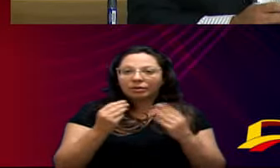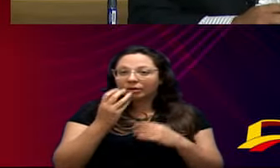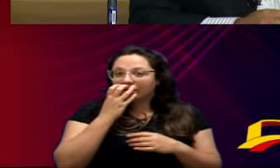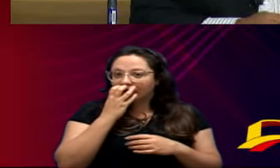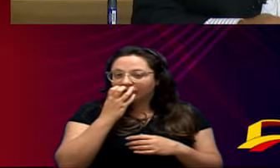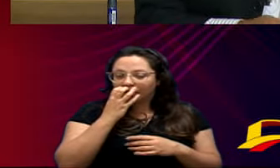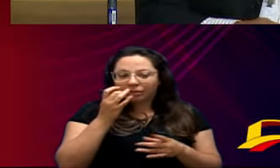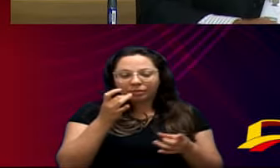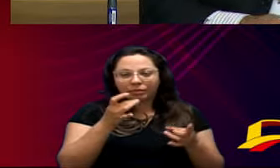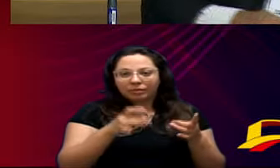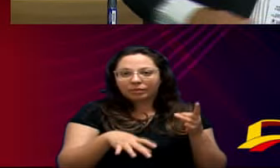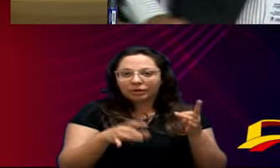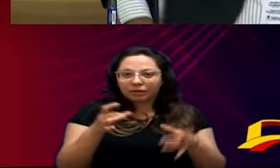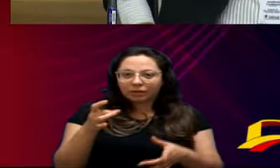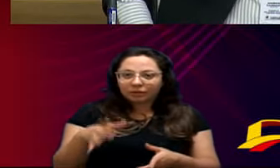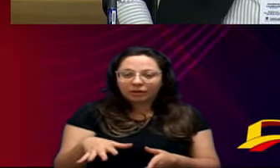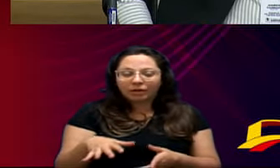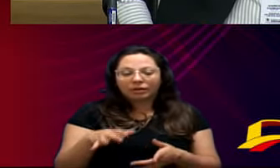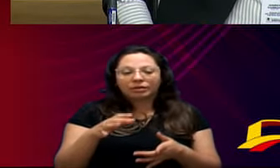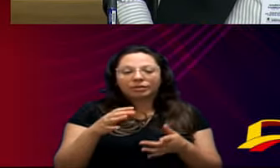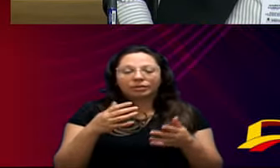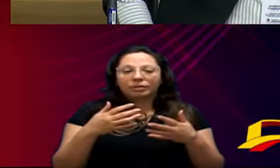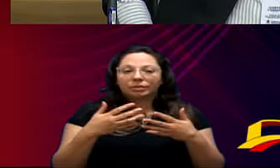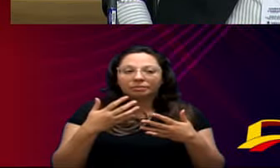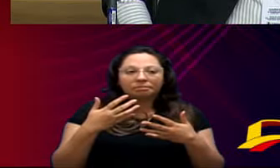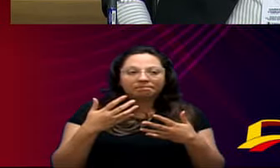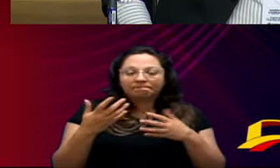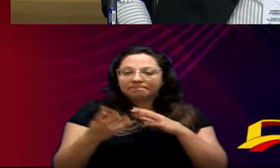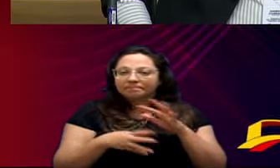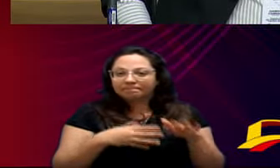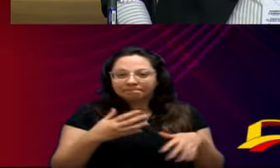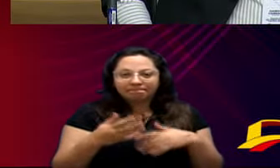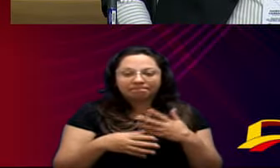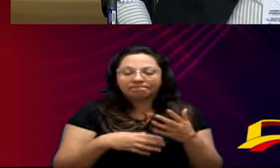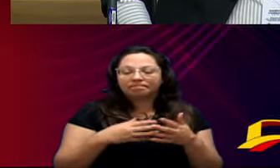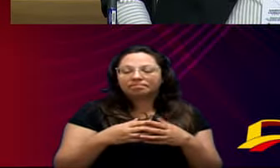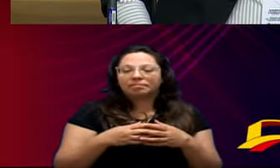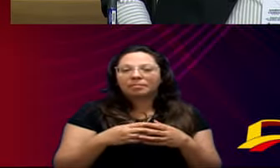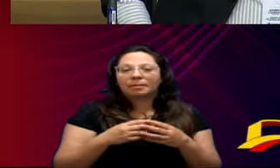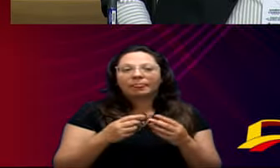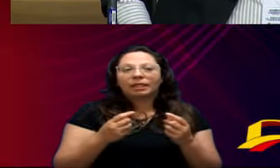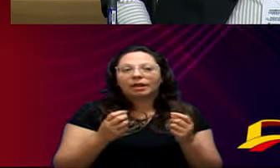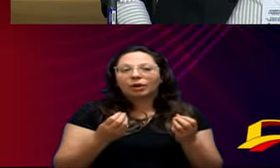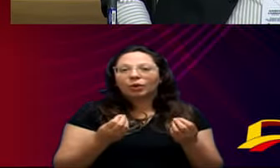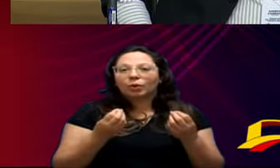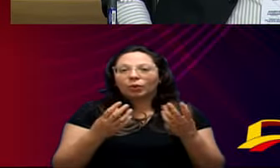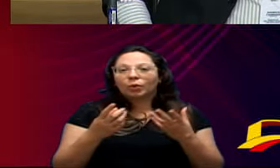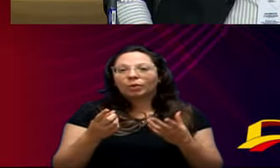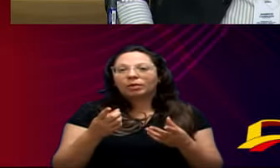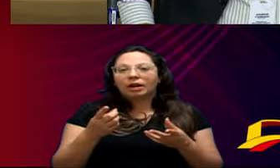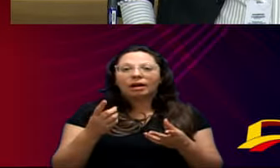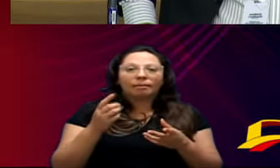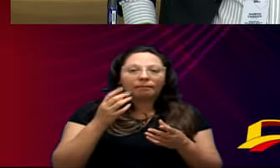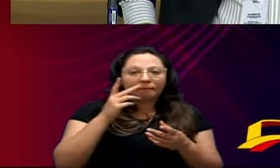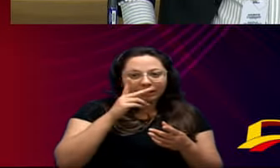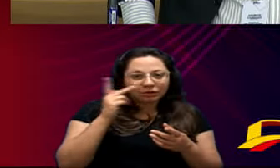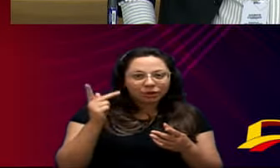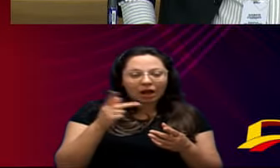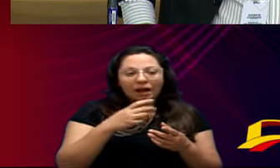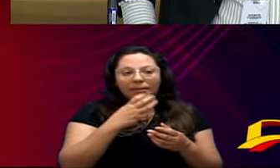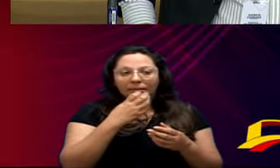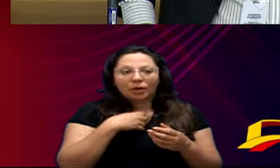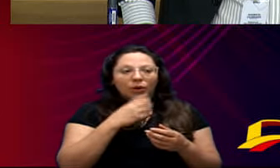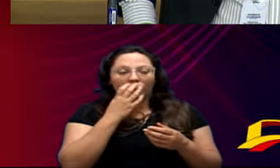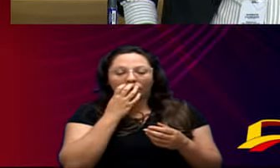perde né e e quais são os mecanismos para que as pessoas que perdem seu animalzinho divulgam nas redes sociais mas muitas